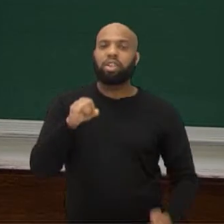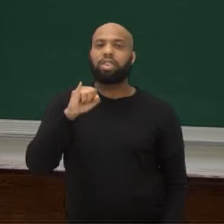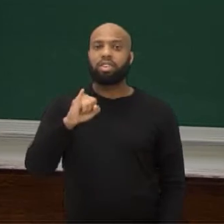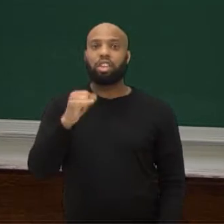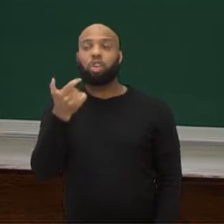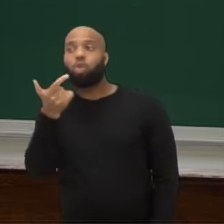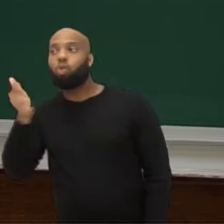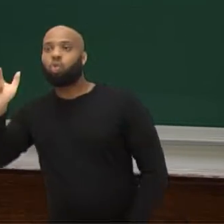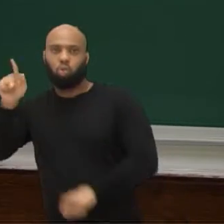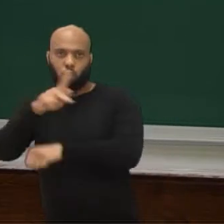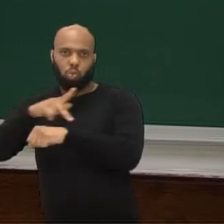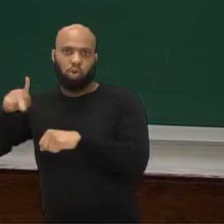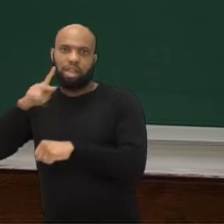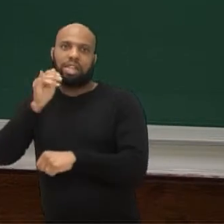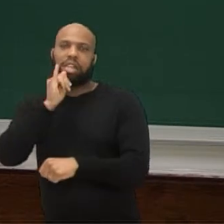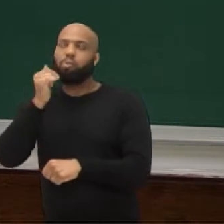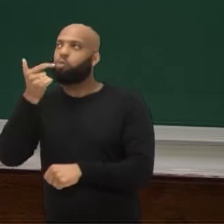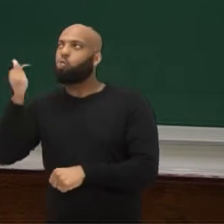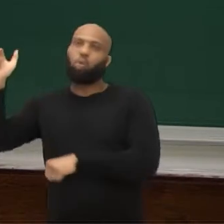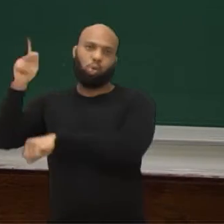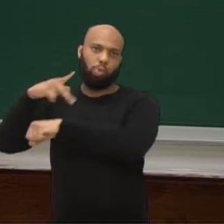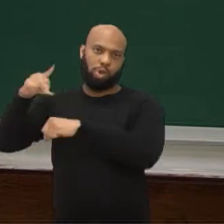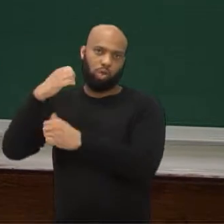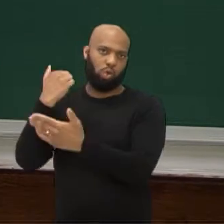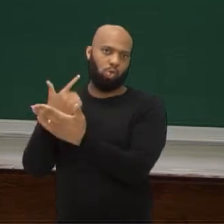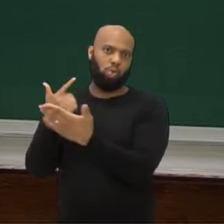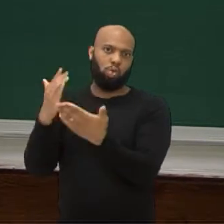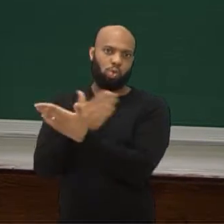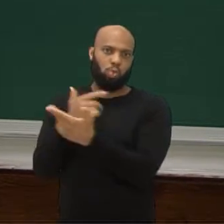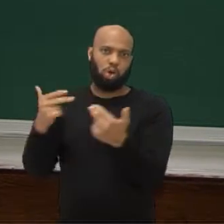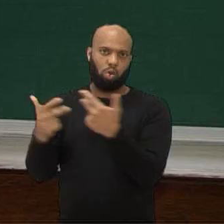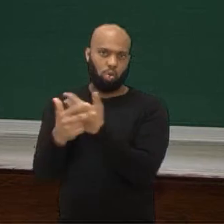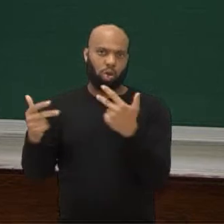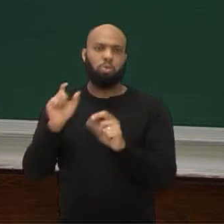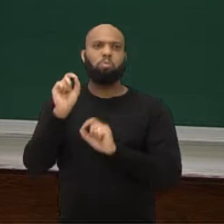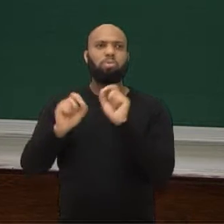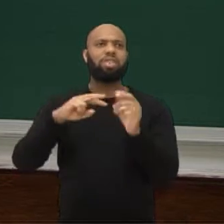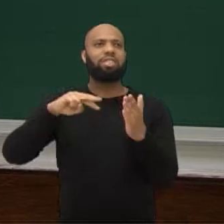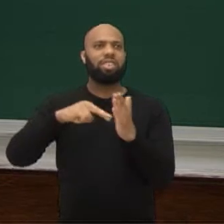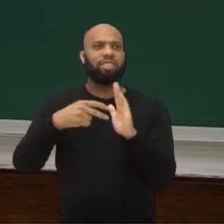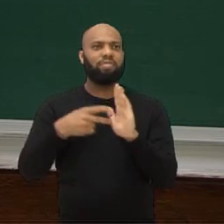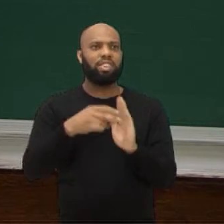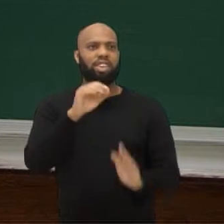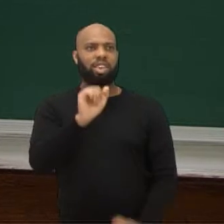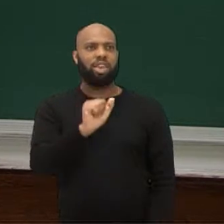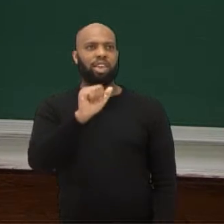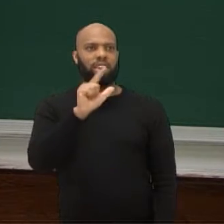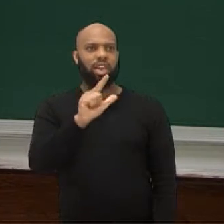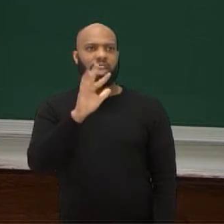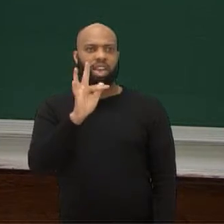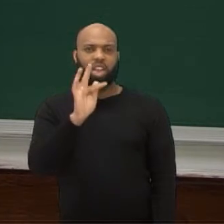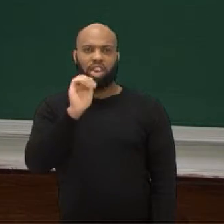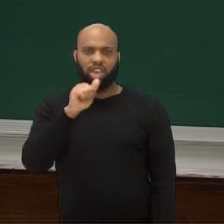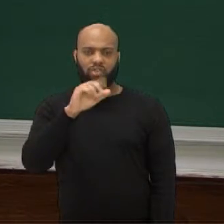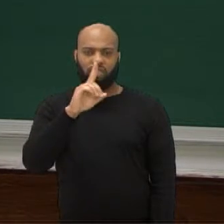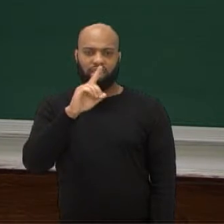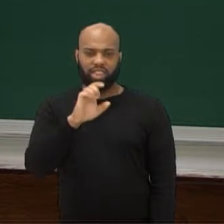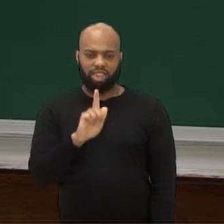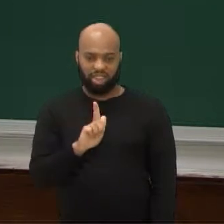vem de outro país, vem do exterior, quanto a alfândega? Mas o que é alfândega? Quanto